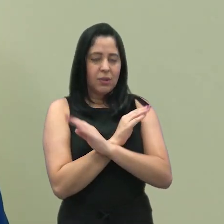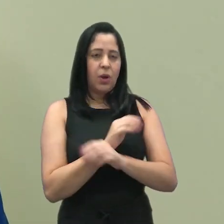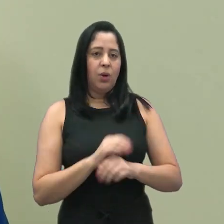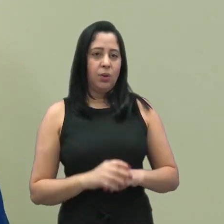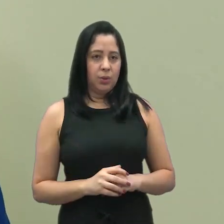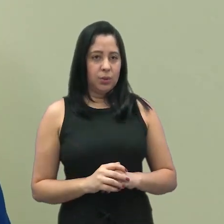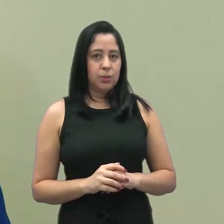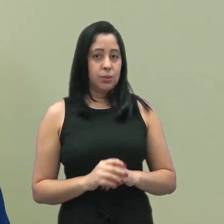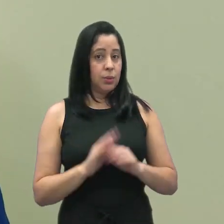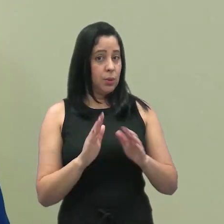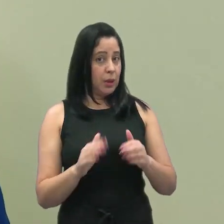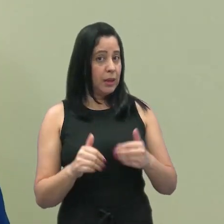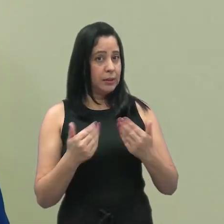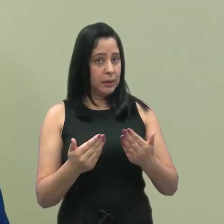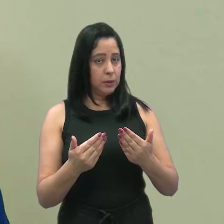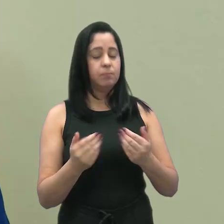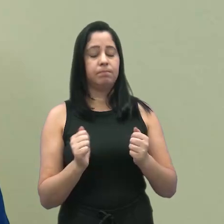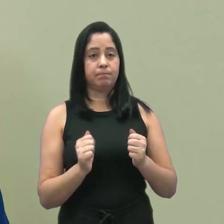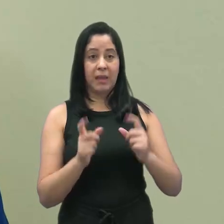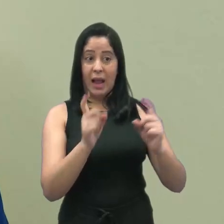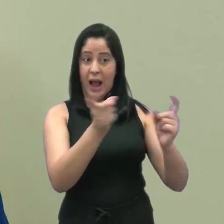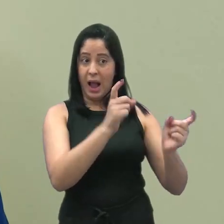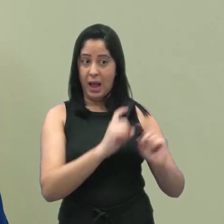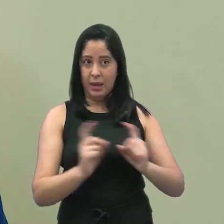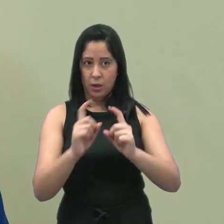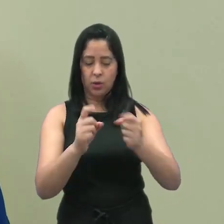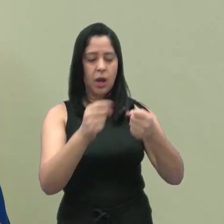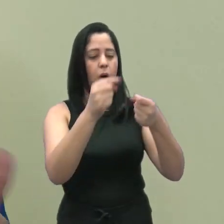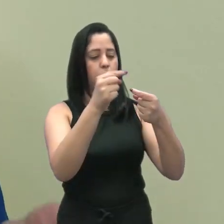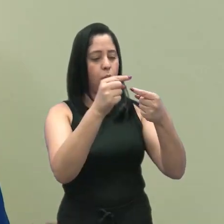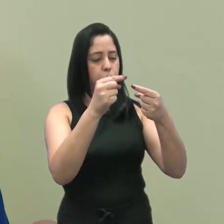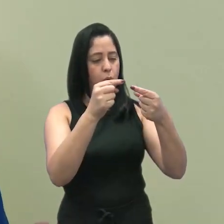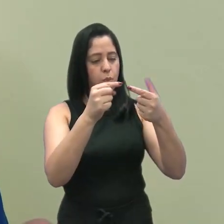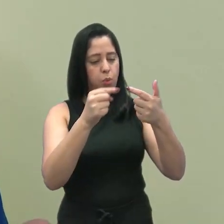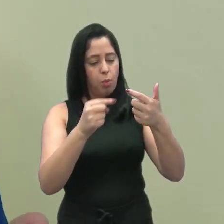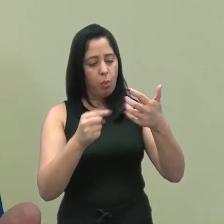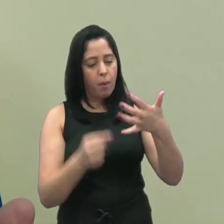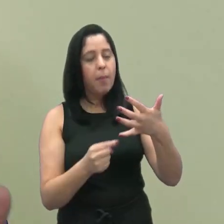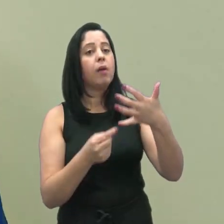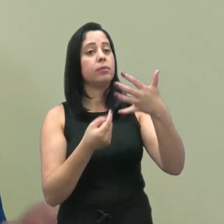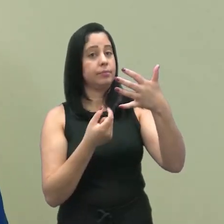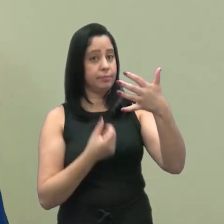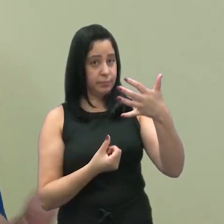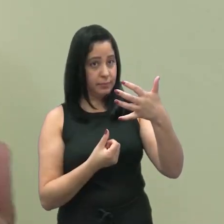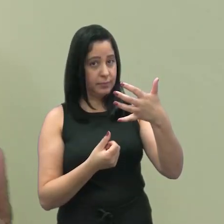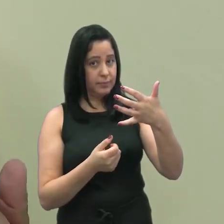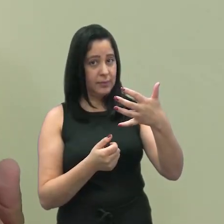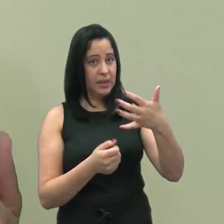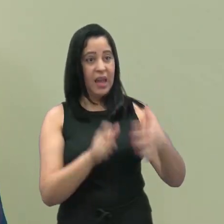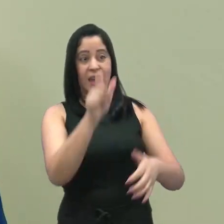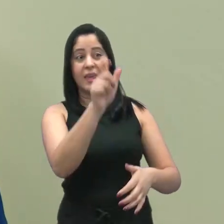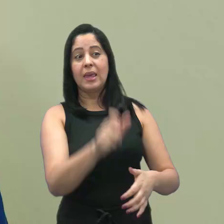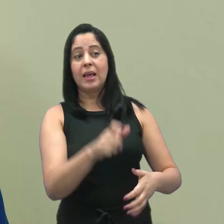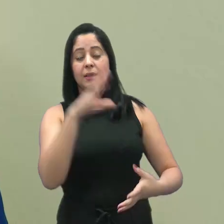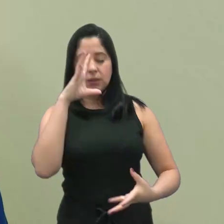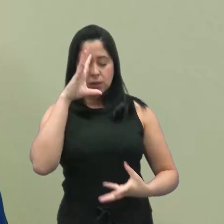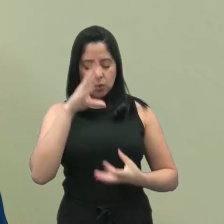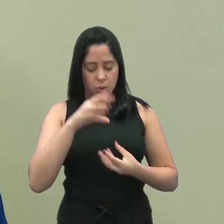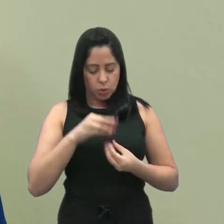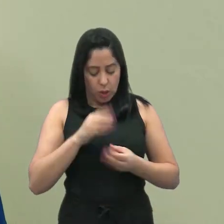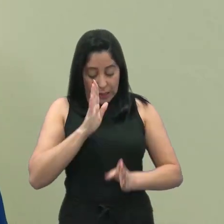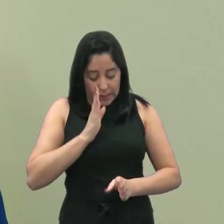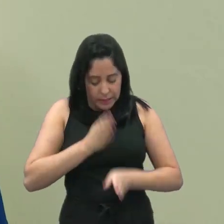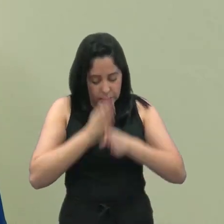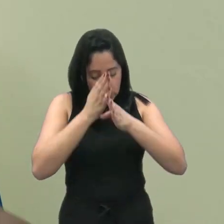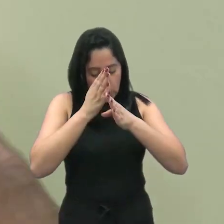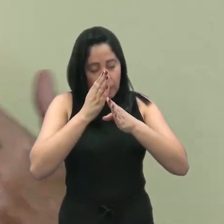encontro a gente fala sobre isso, para eles se conhecerem. né? Conhecerem a dor que estão